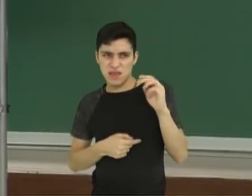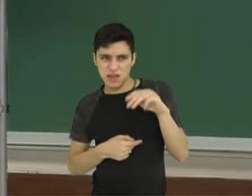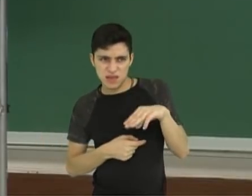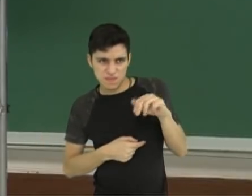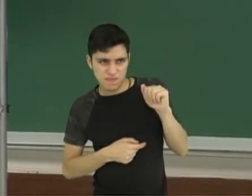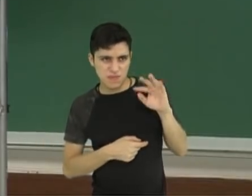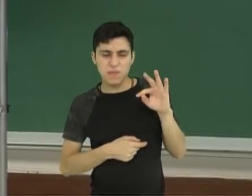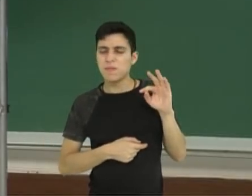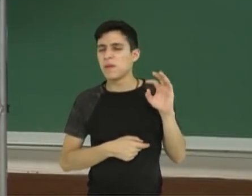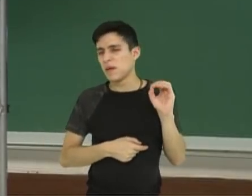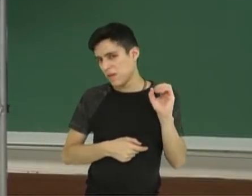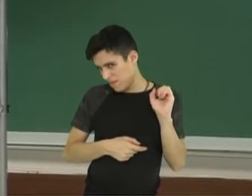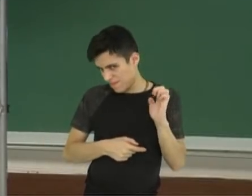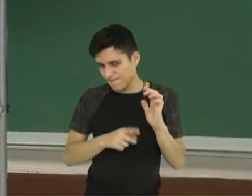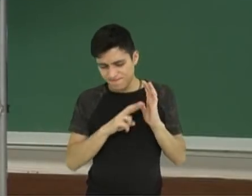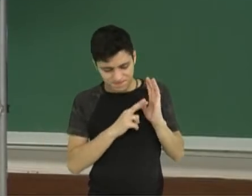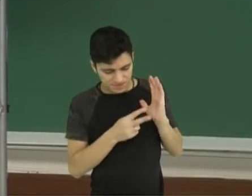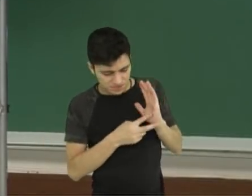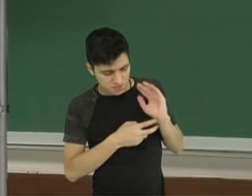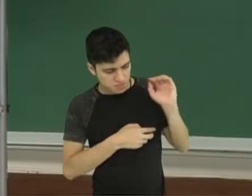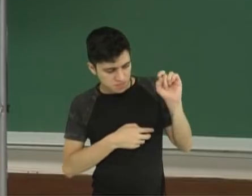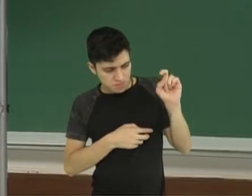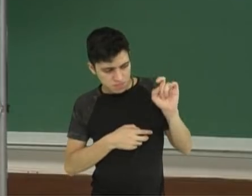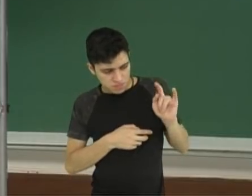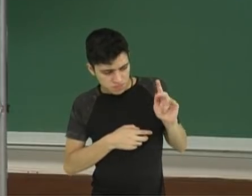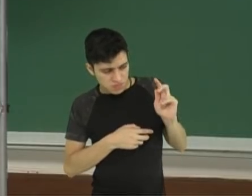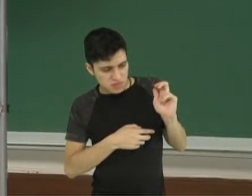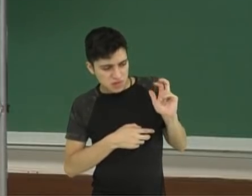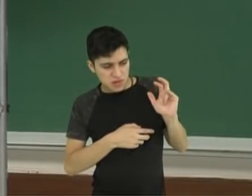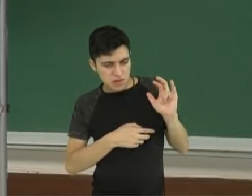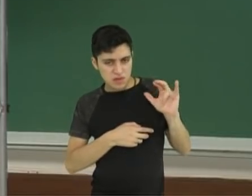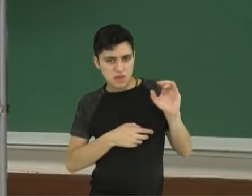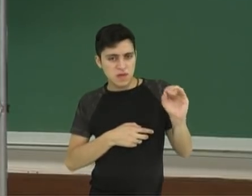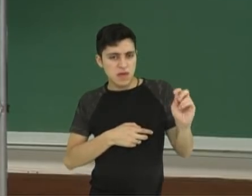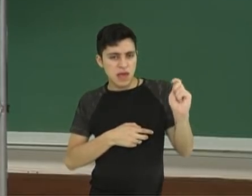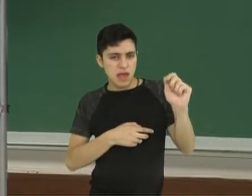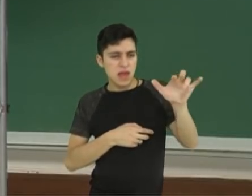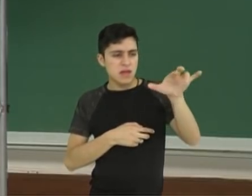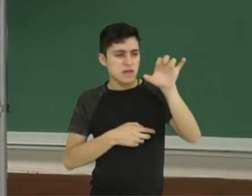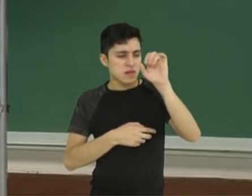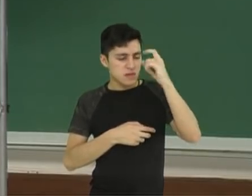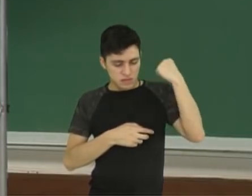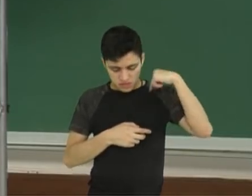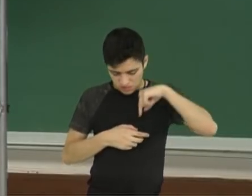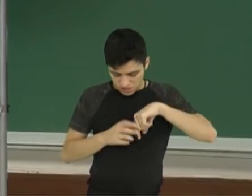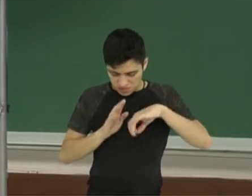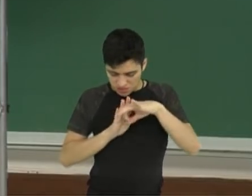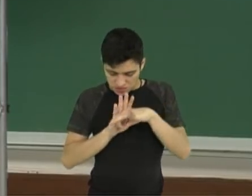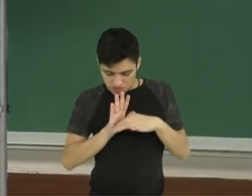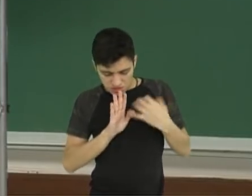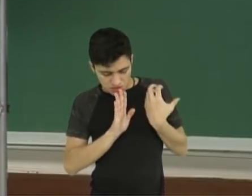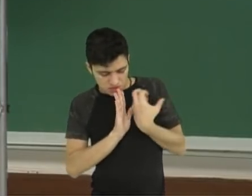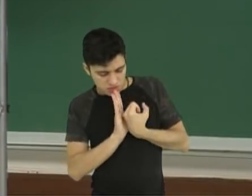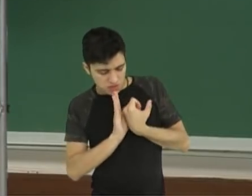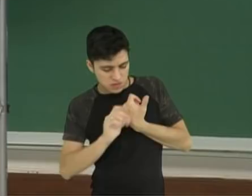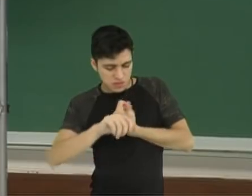com que o oxigênio chegue até as nossas células, oxigênio o nosso corpo e capture, pegue gás carbônico e